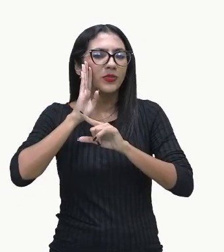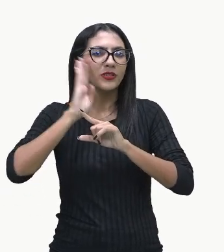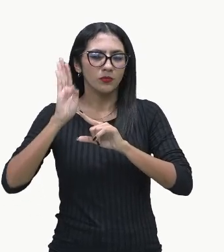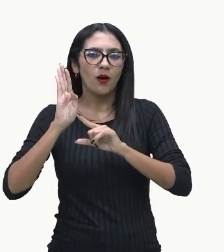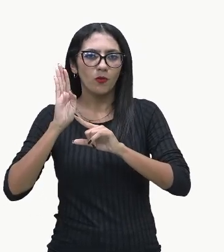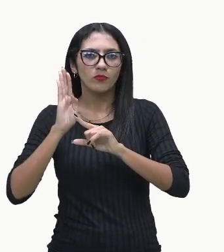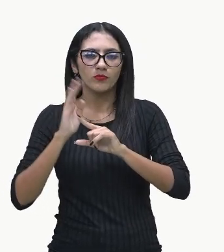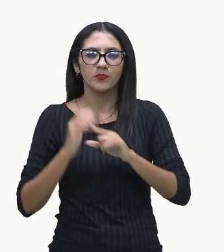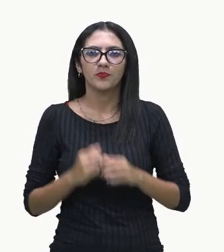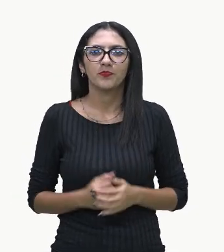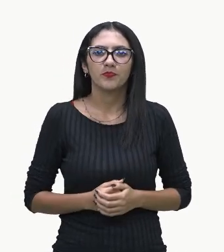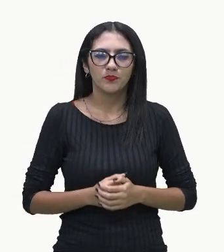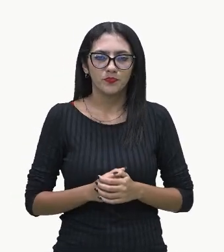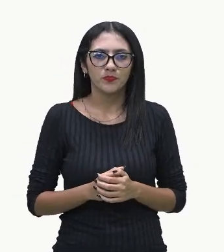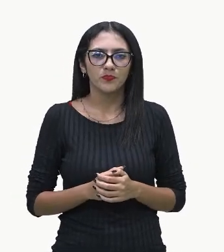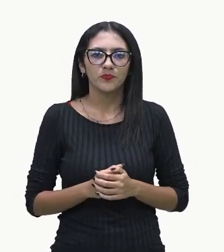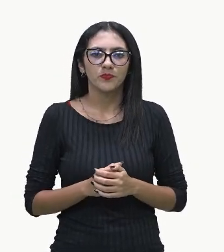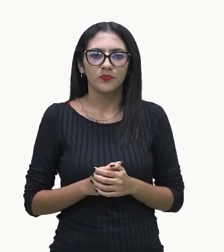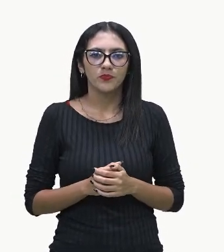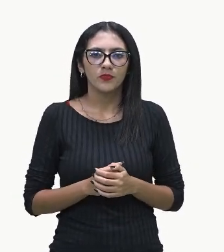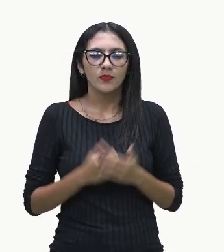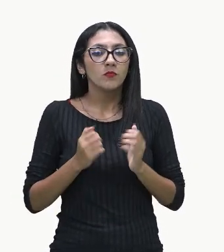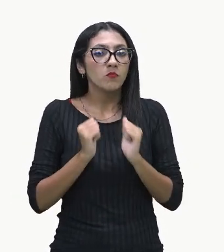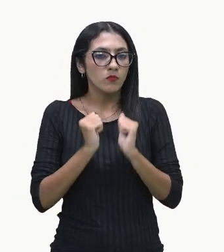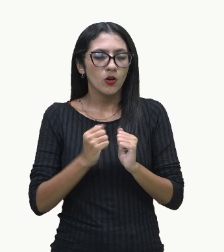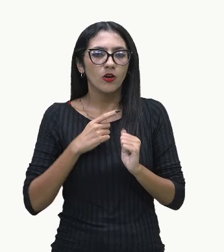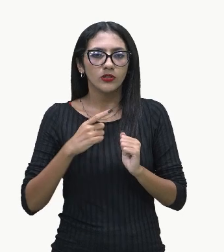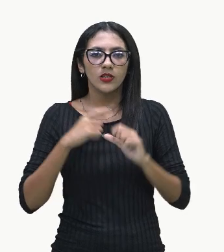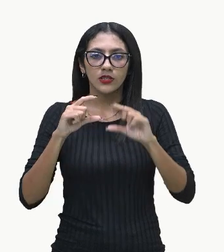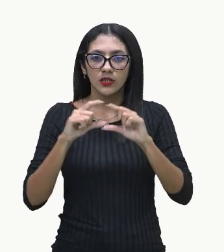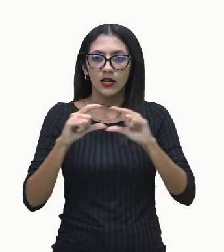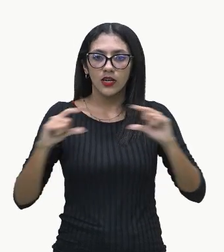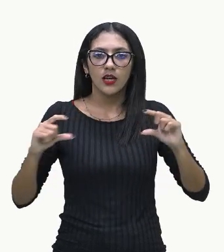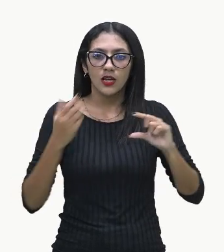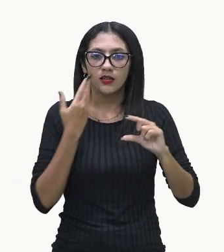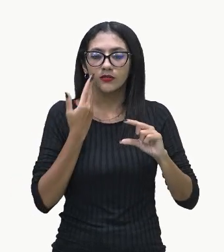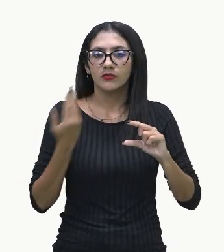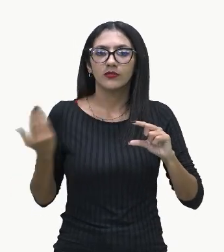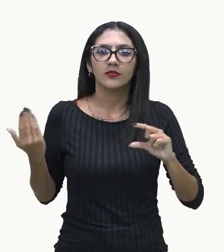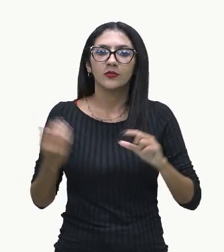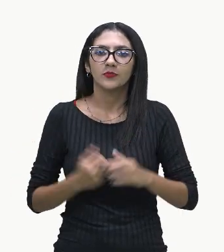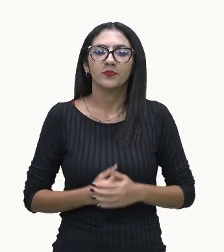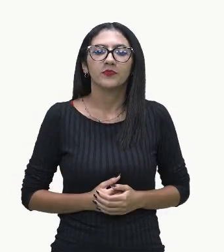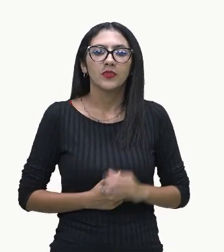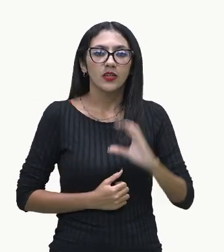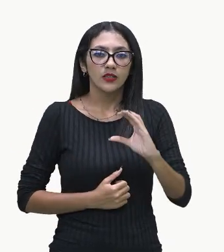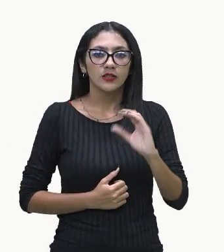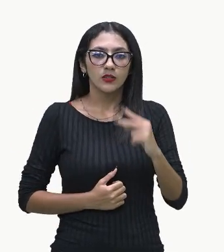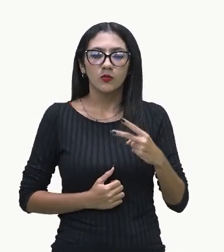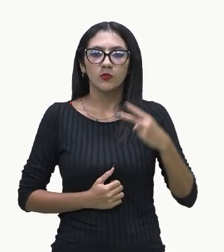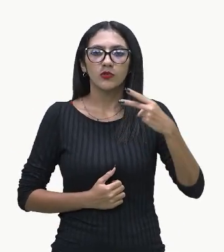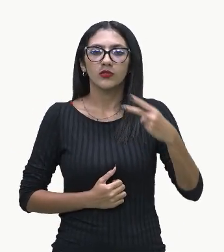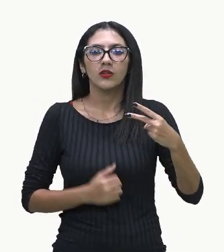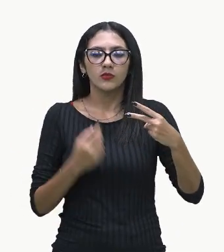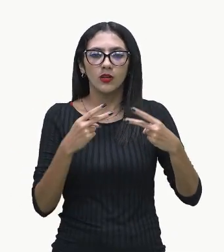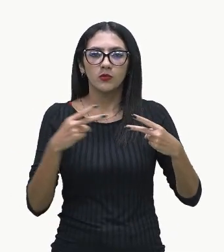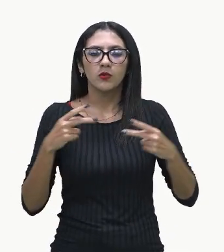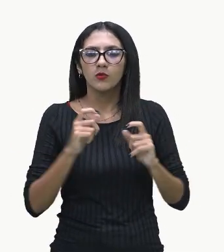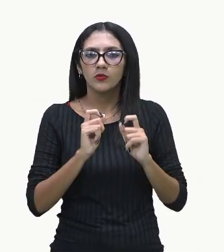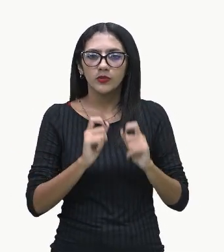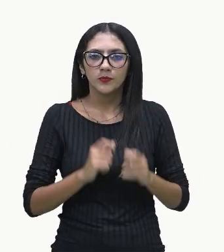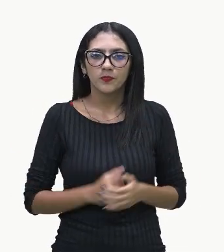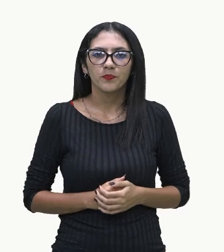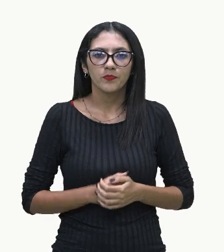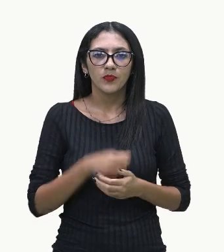nós podemos aqui seguramente determinar esta relação métrica, que C ao quadrado é quem?